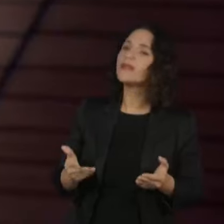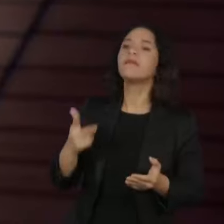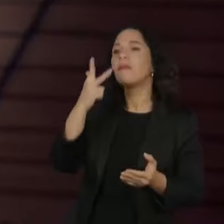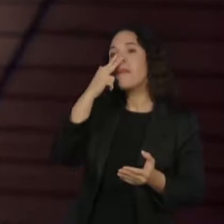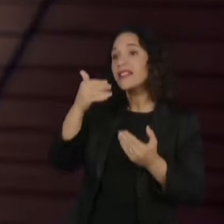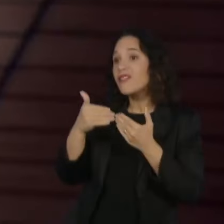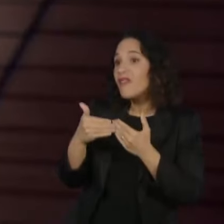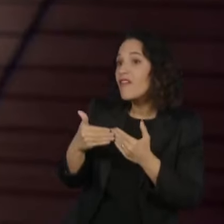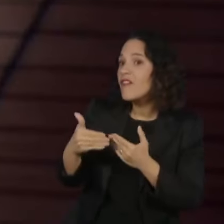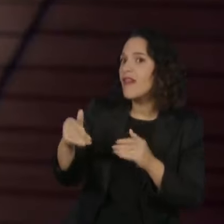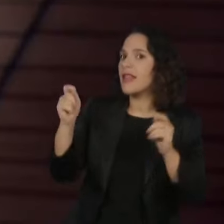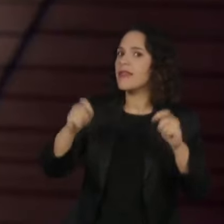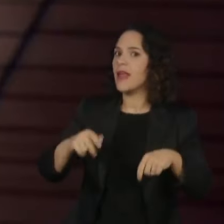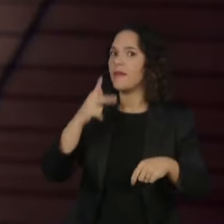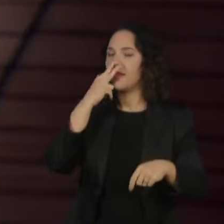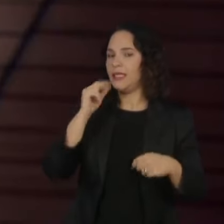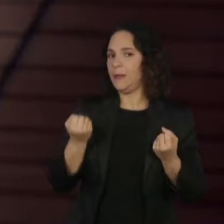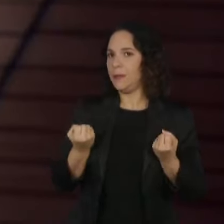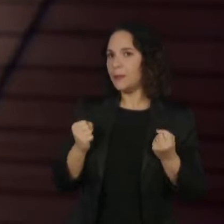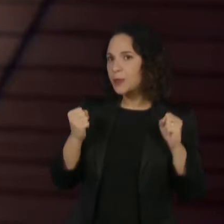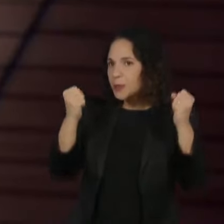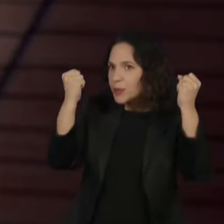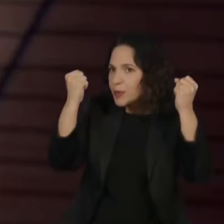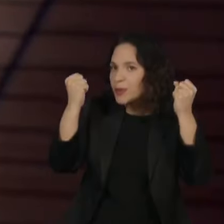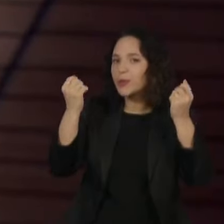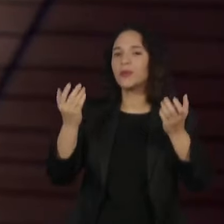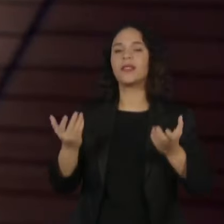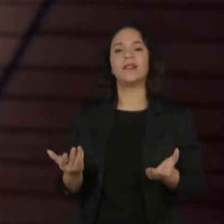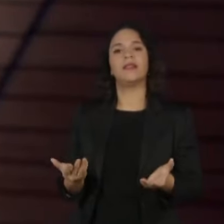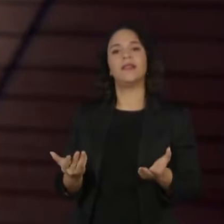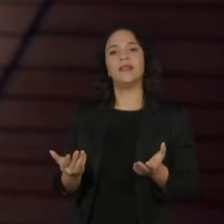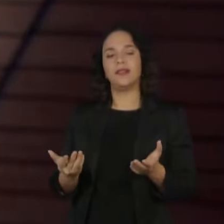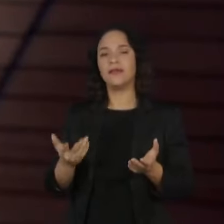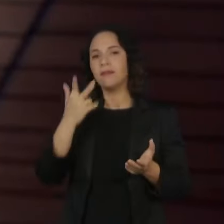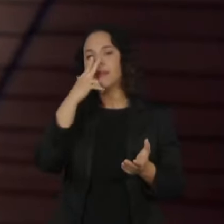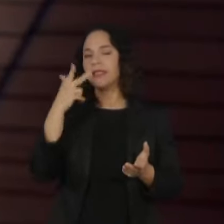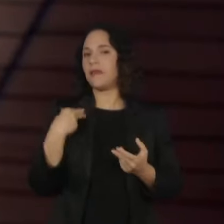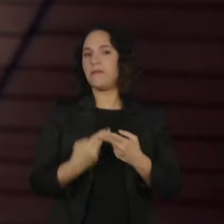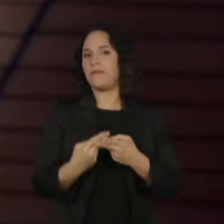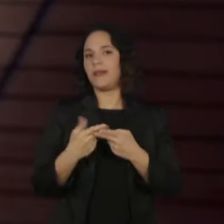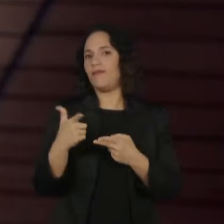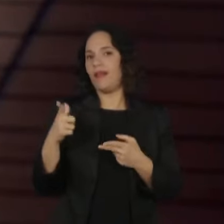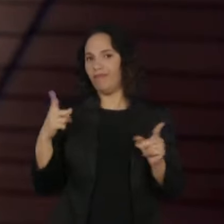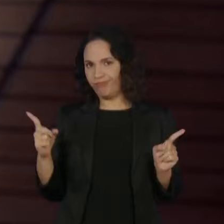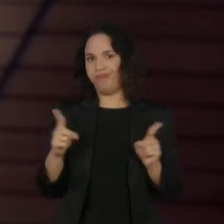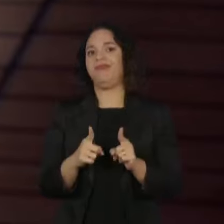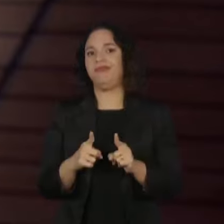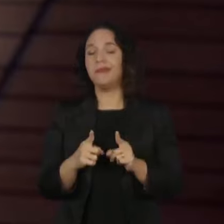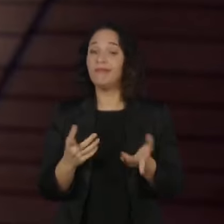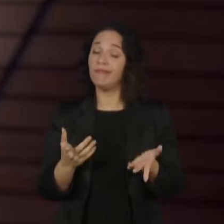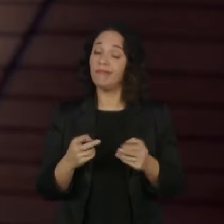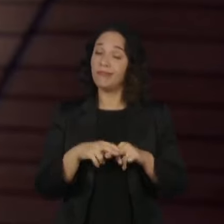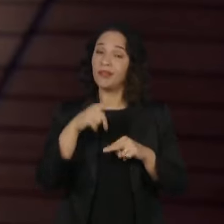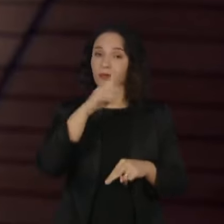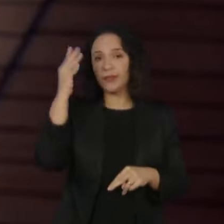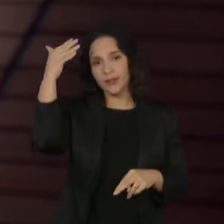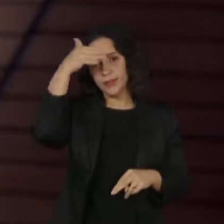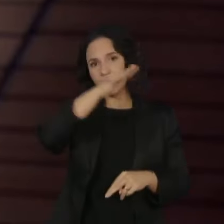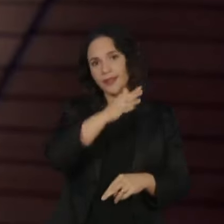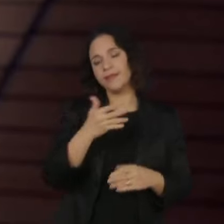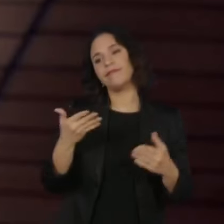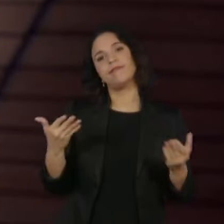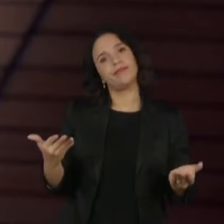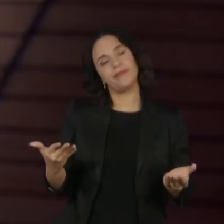propensão de ter o sangue eh mais quente de ter o pavio mais curto e deu no que deu da Atena praticou algo